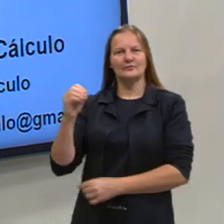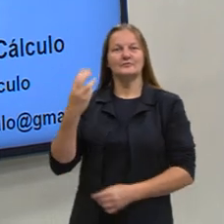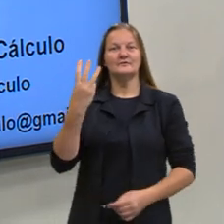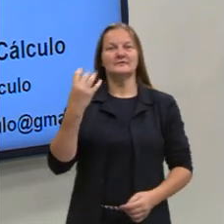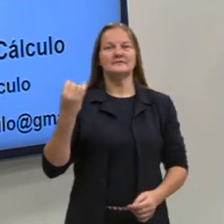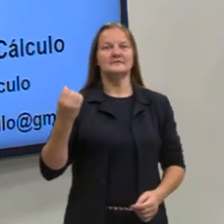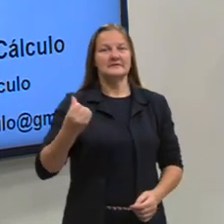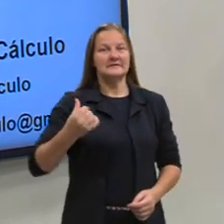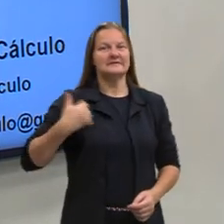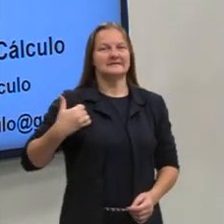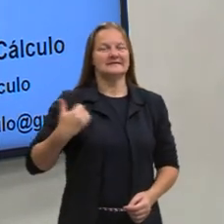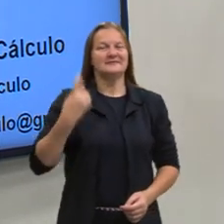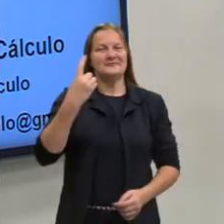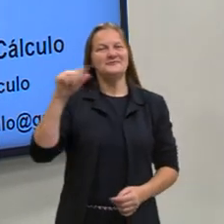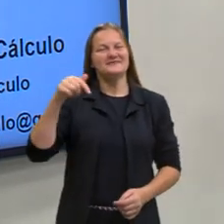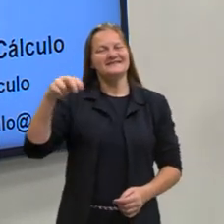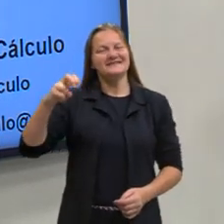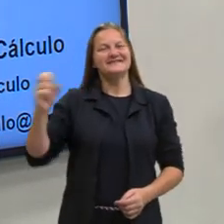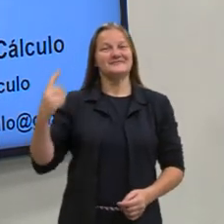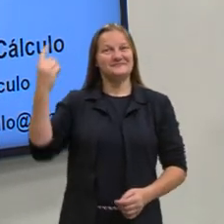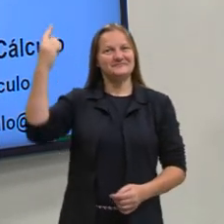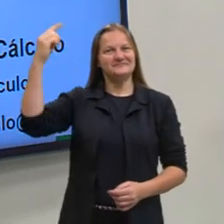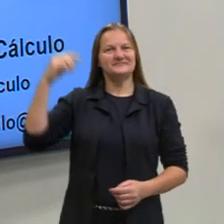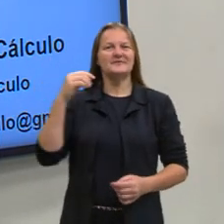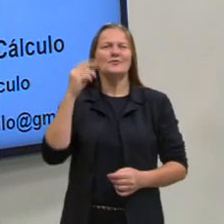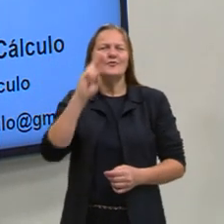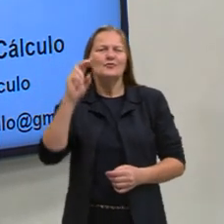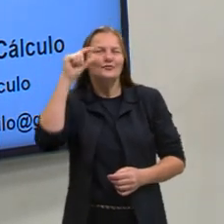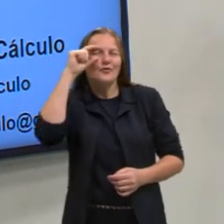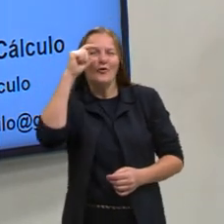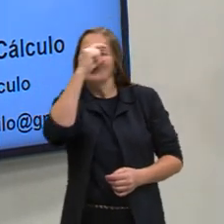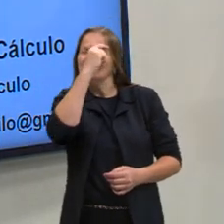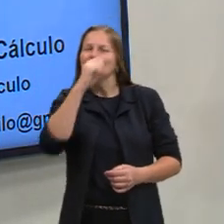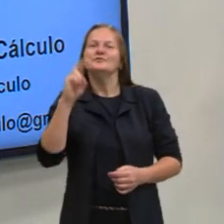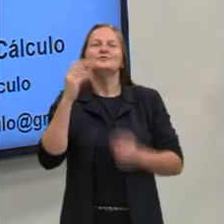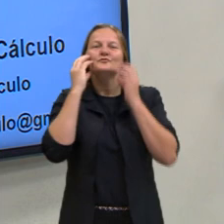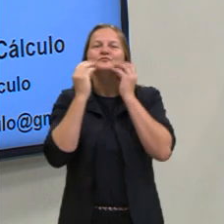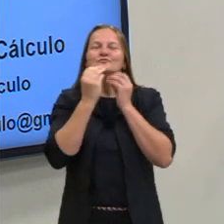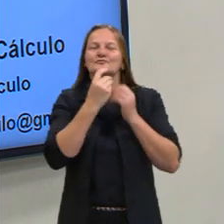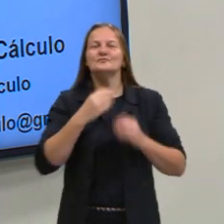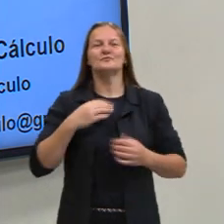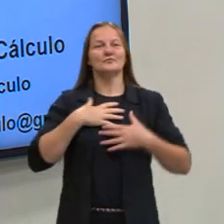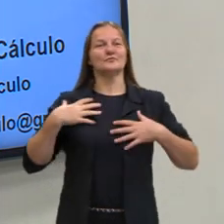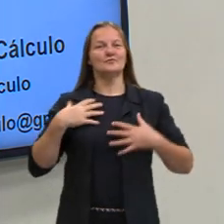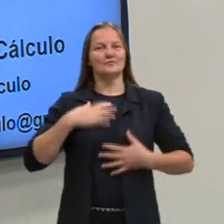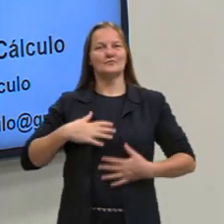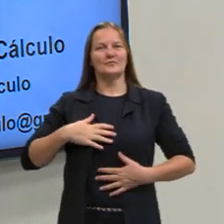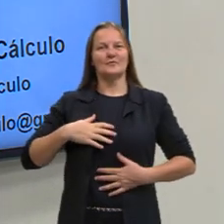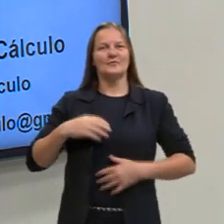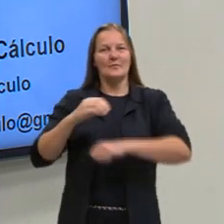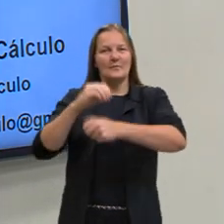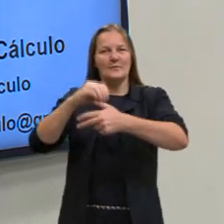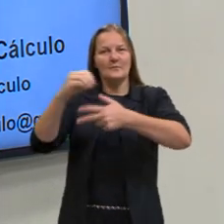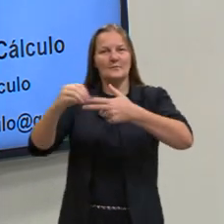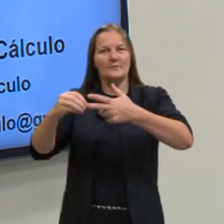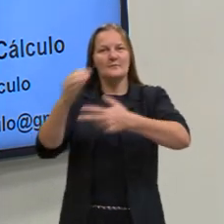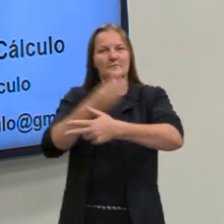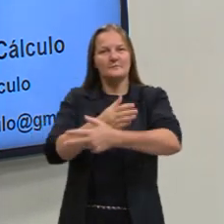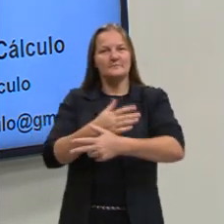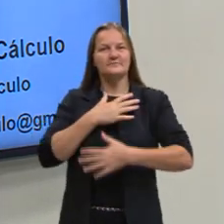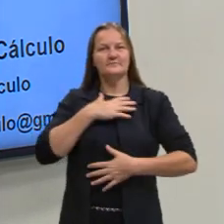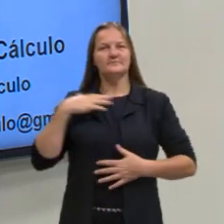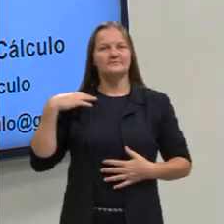1,75 uso óculos tem o barba estou com a camiseta do PREMEN da Seduc 2022